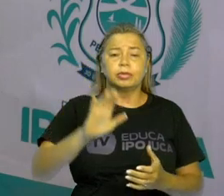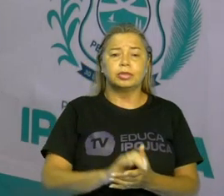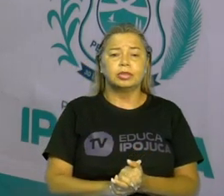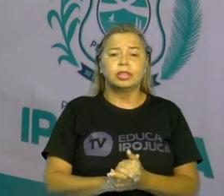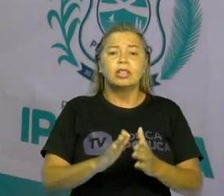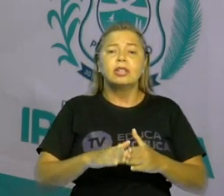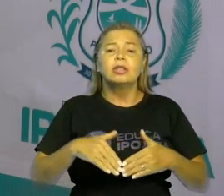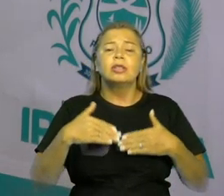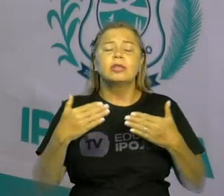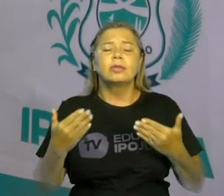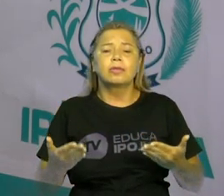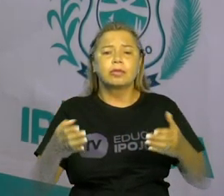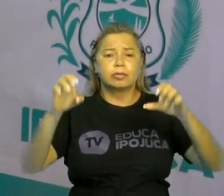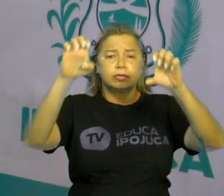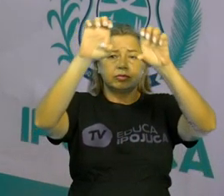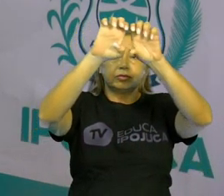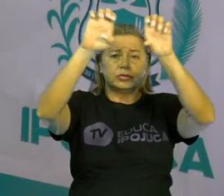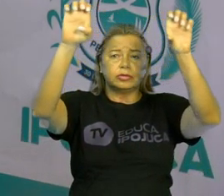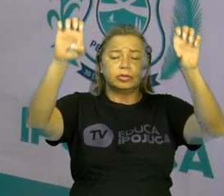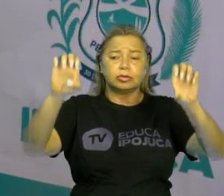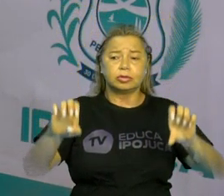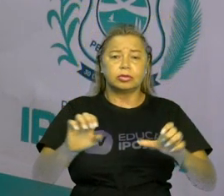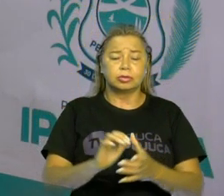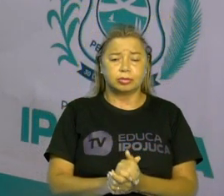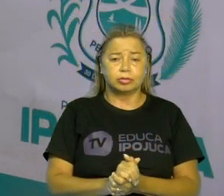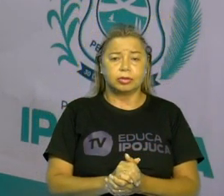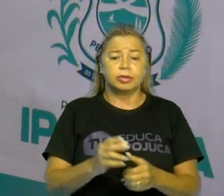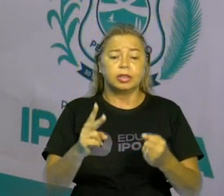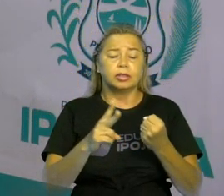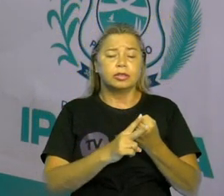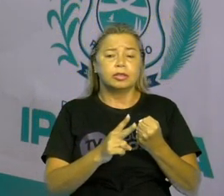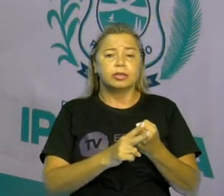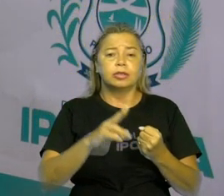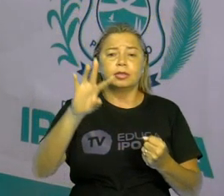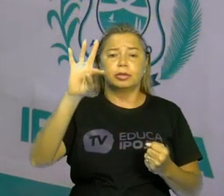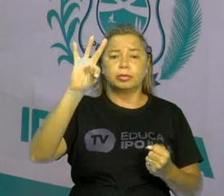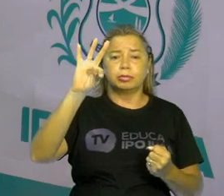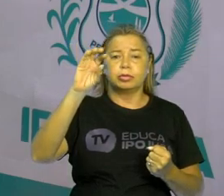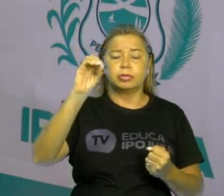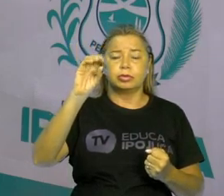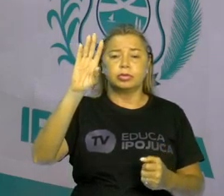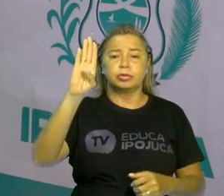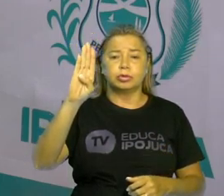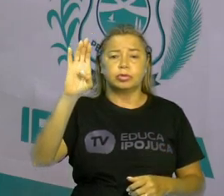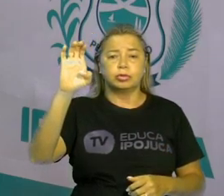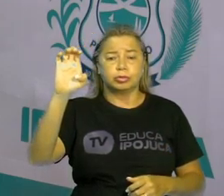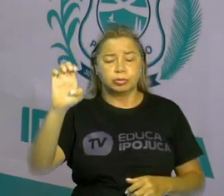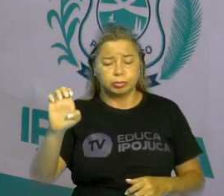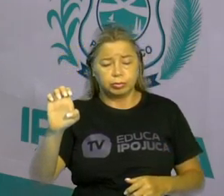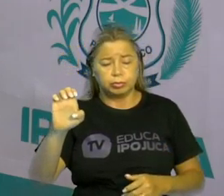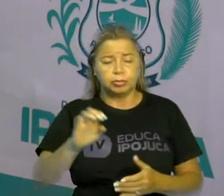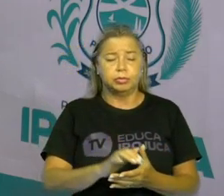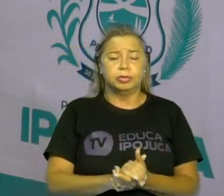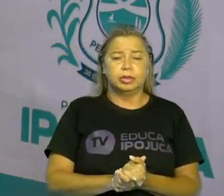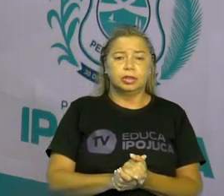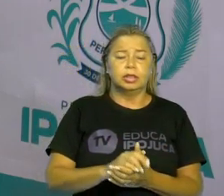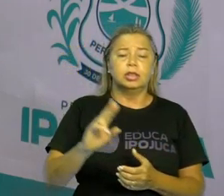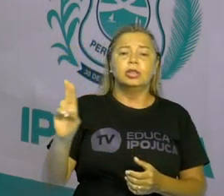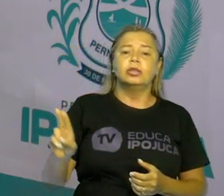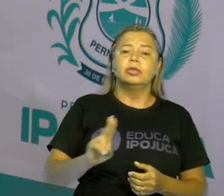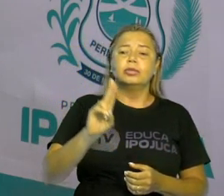estrutura lembra que com verbo to be para nós fazemos uma frase na forma interrogativa eu